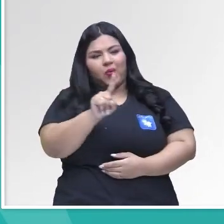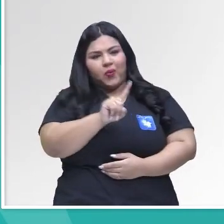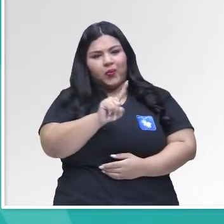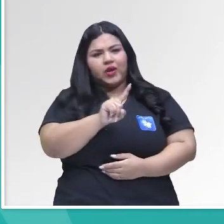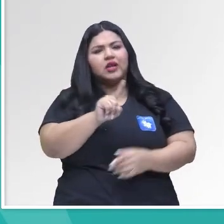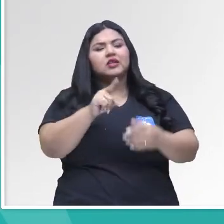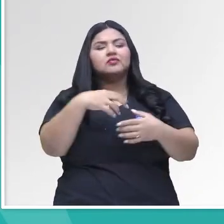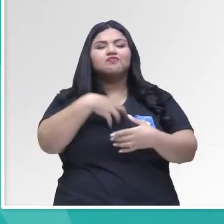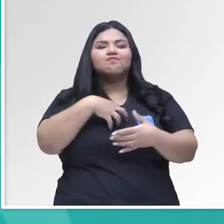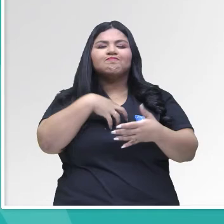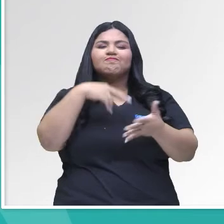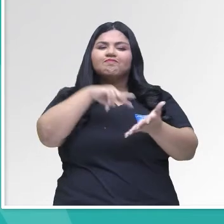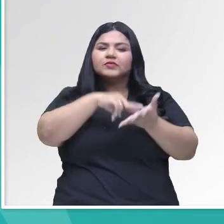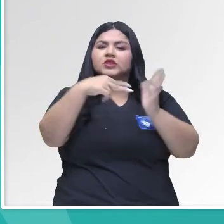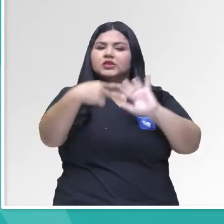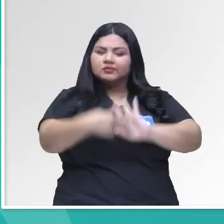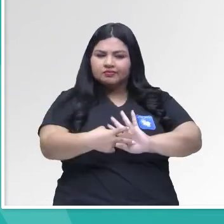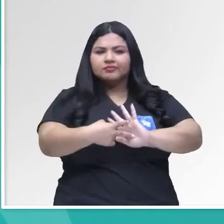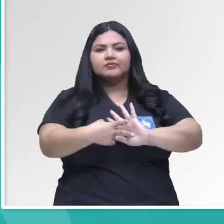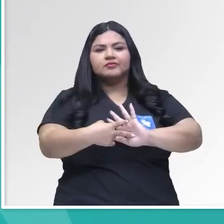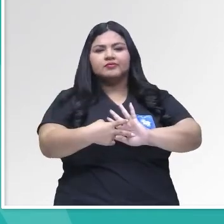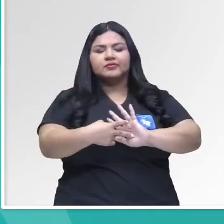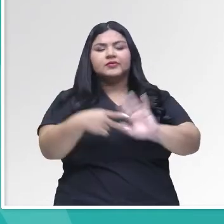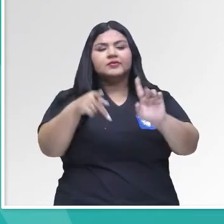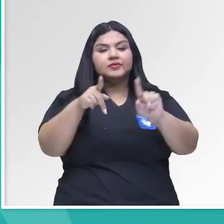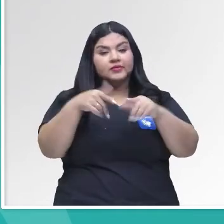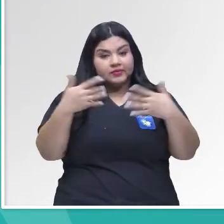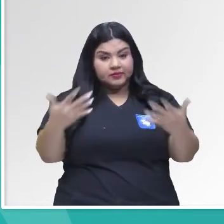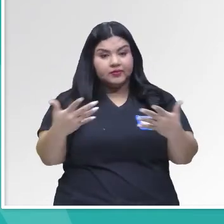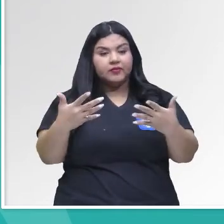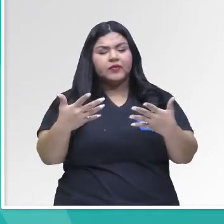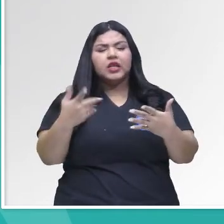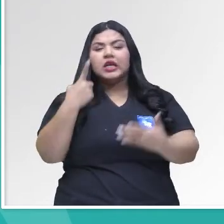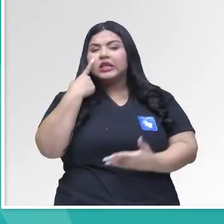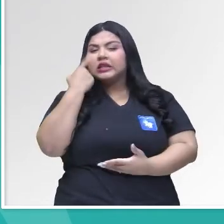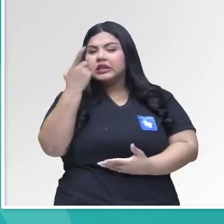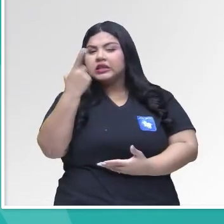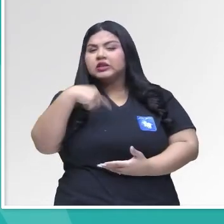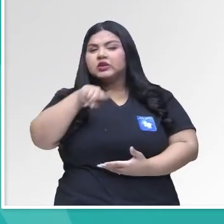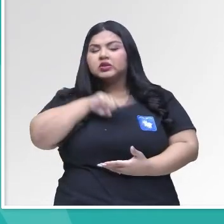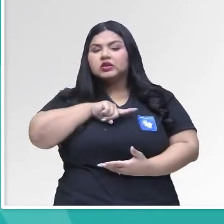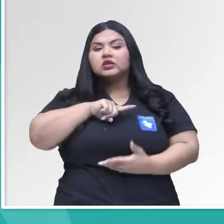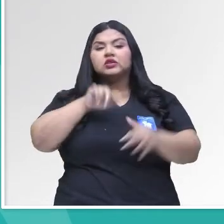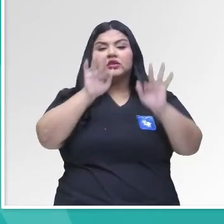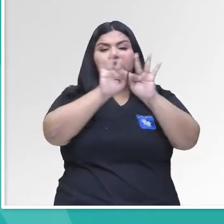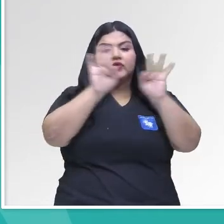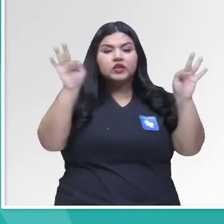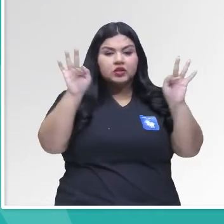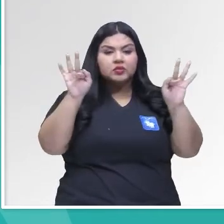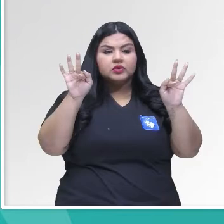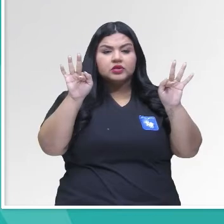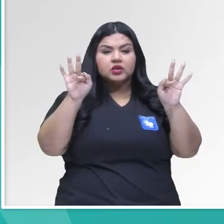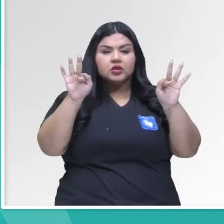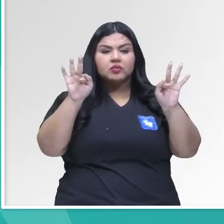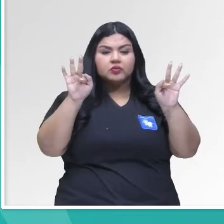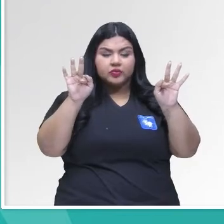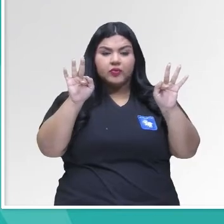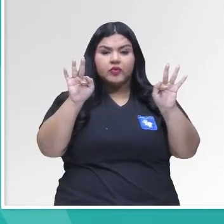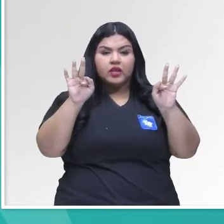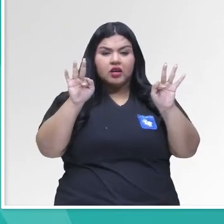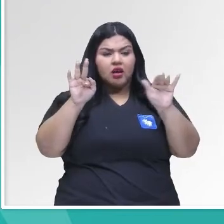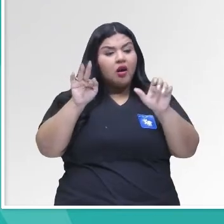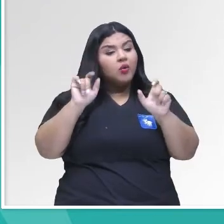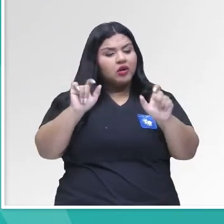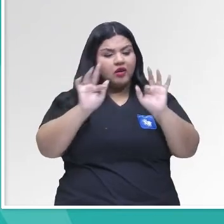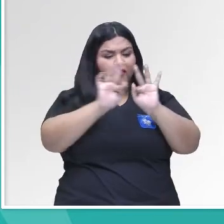a semântica, o significado. Tá bom? E aí é interessante que nós temos as orações coordenadas, porque elas são independentes,